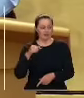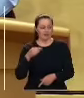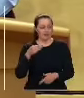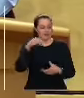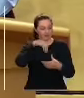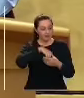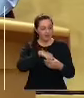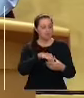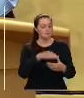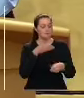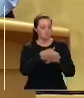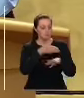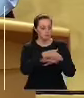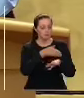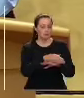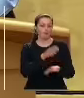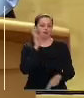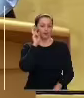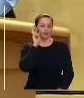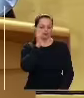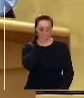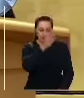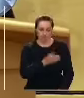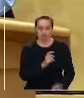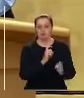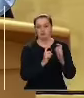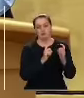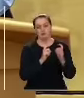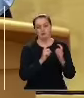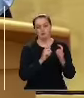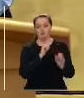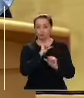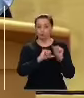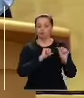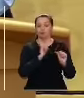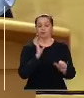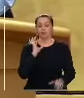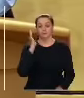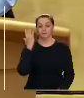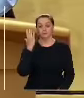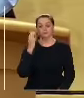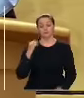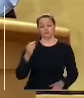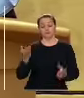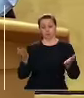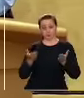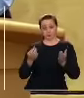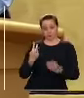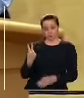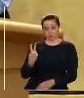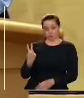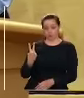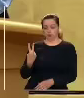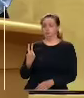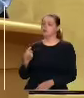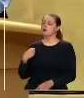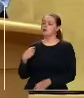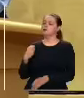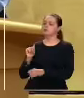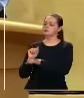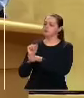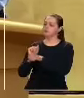resolveu. Então, para eu manter meus bons olhos com a Rosana e continuar esperando dela o